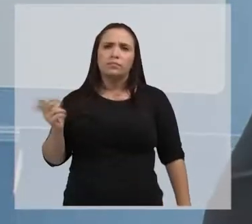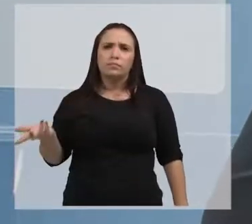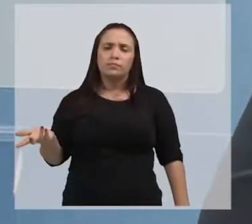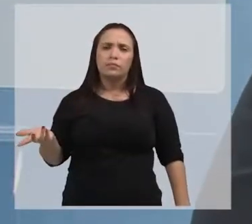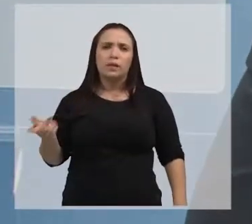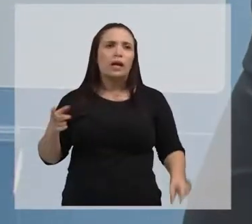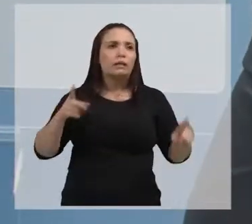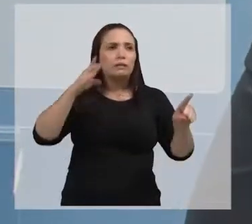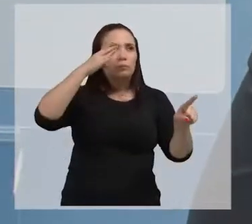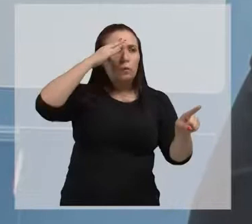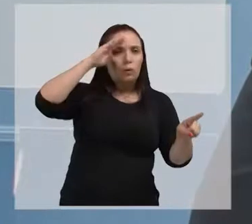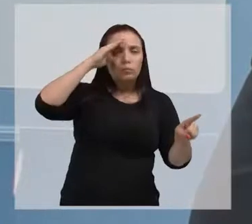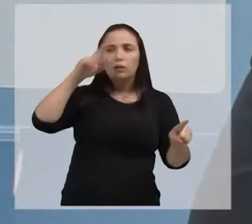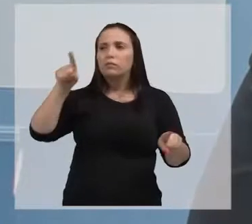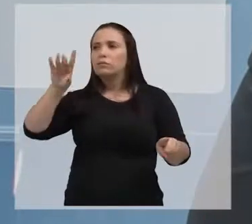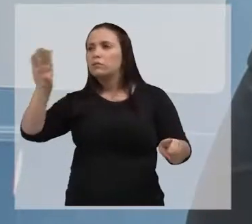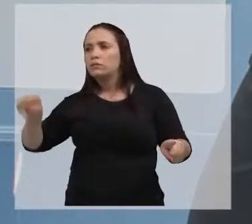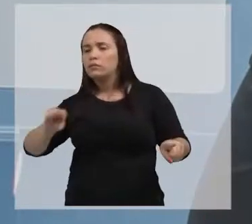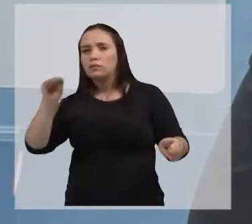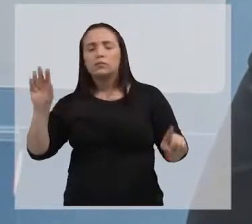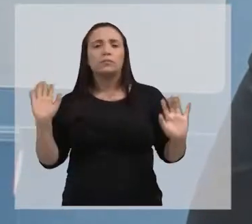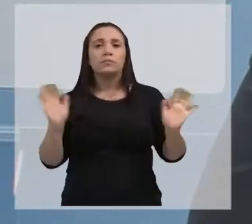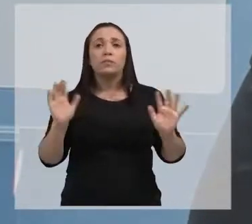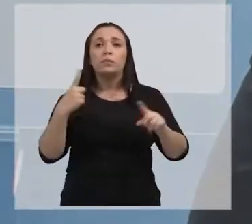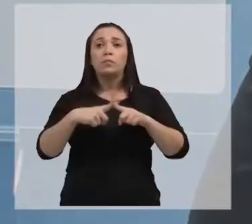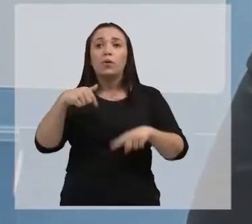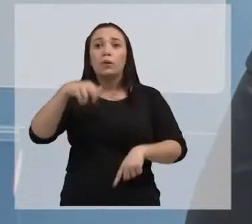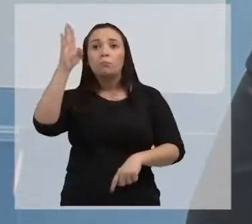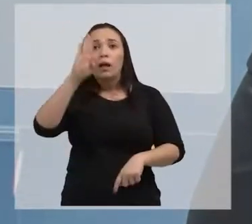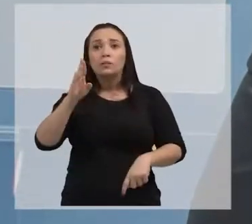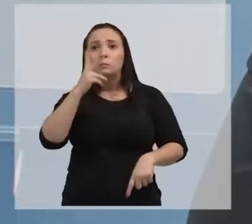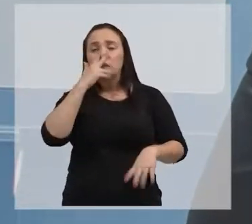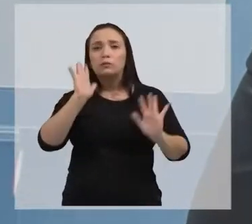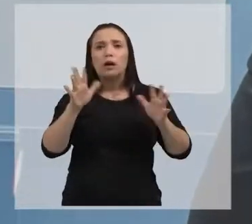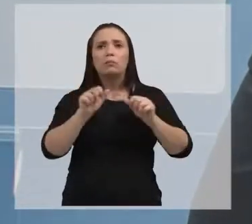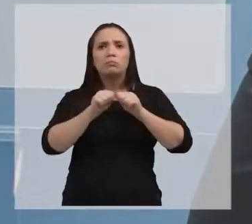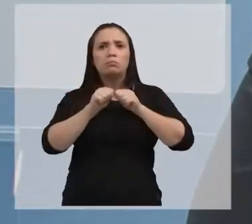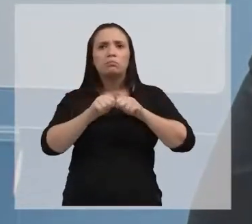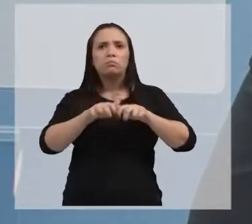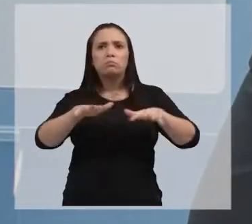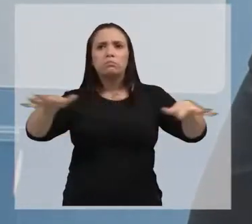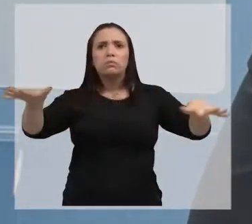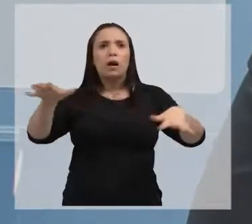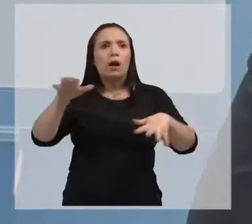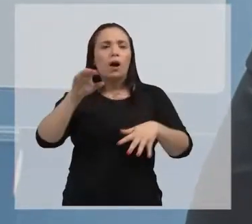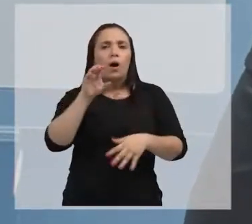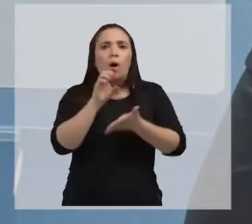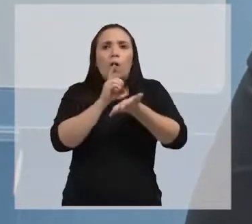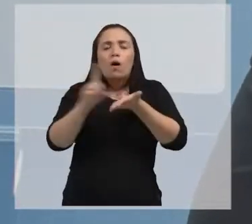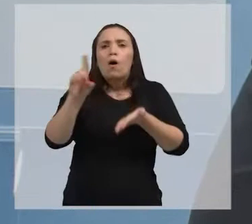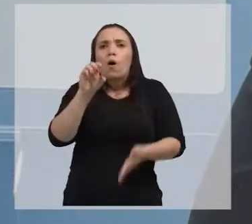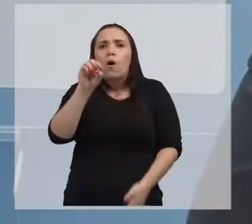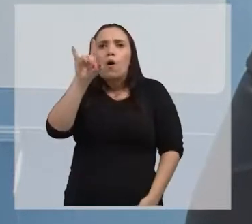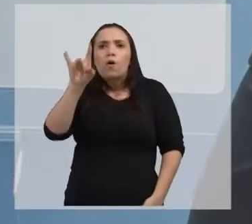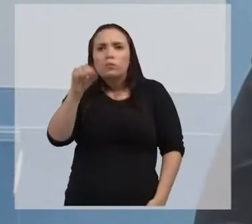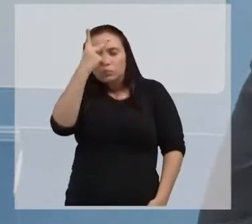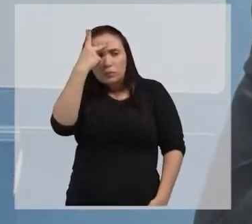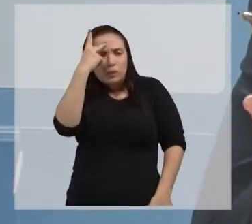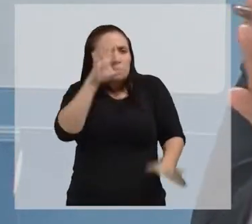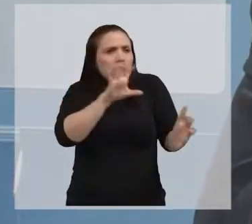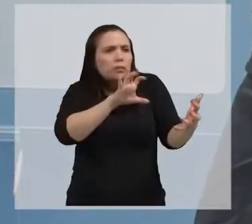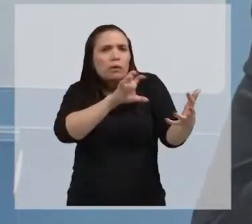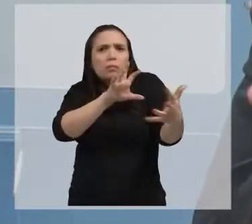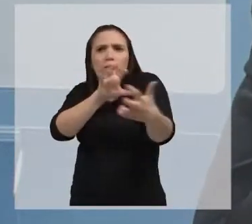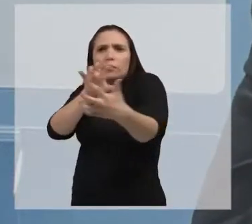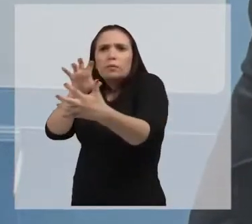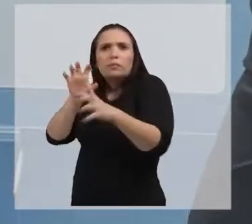Não é porque ser Ciro ou Bolsonaro. É porque o Brasil está doente. O Brasil está doente, em ódio. As pessoas não conseguem identificar, são dois